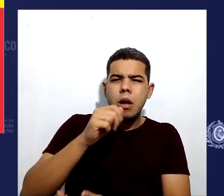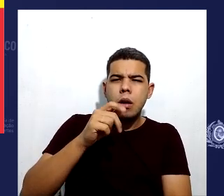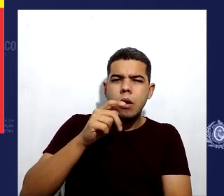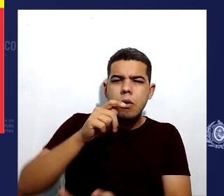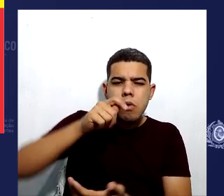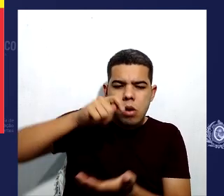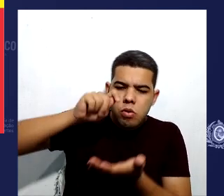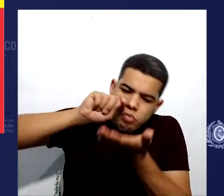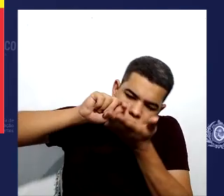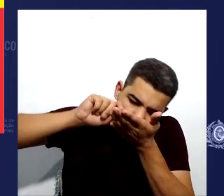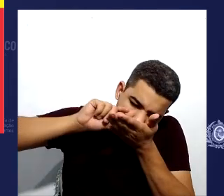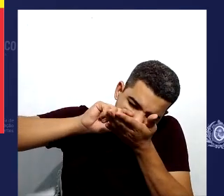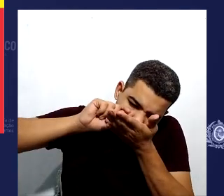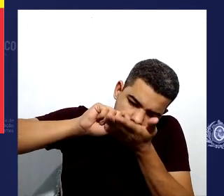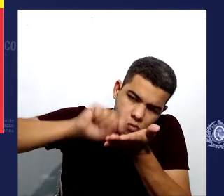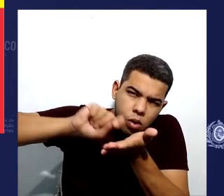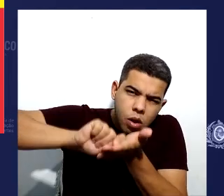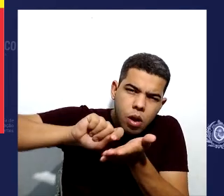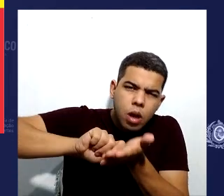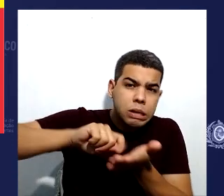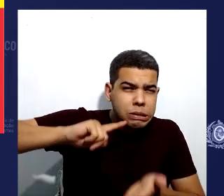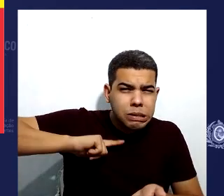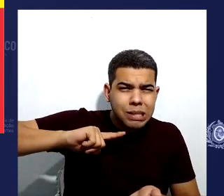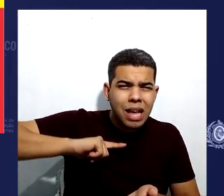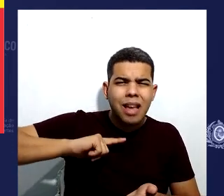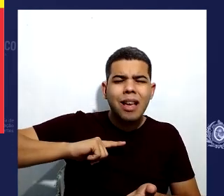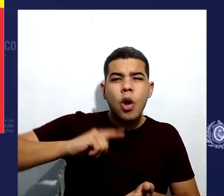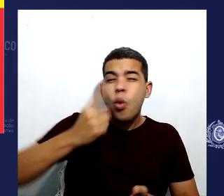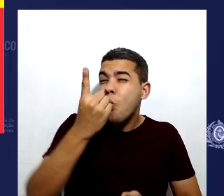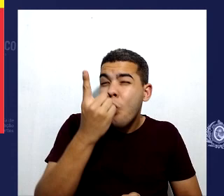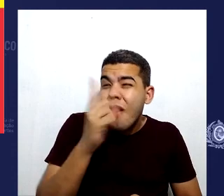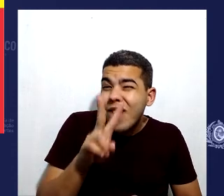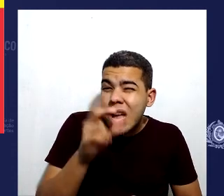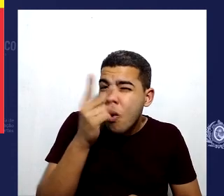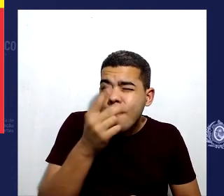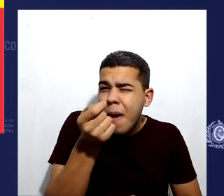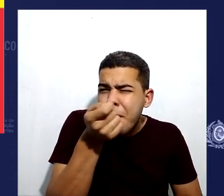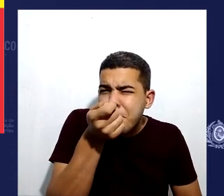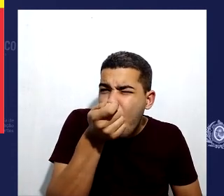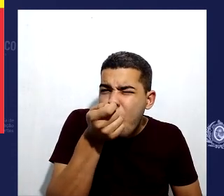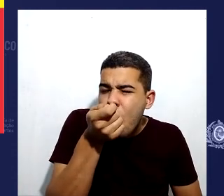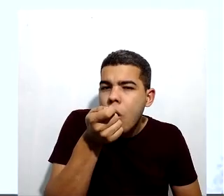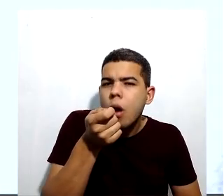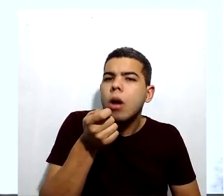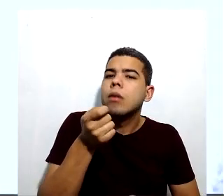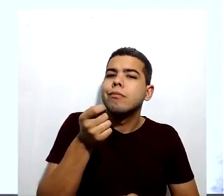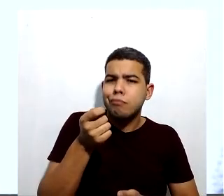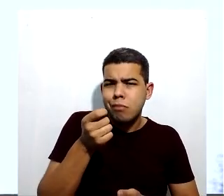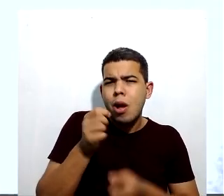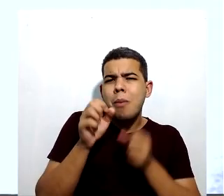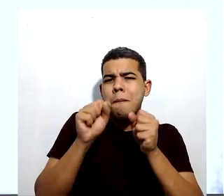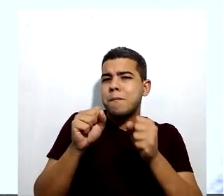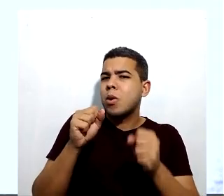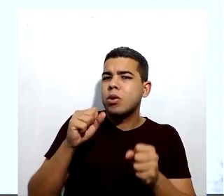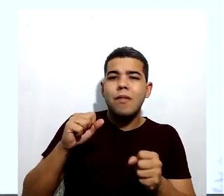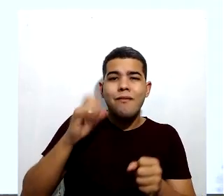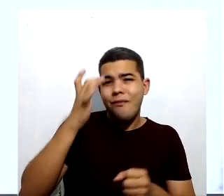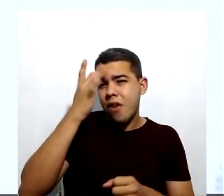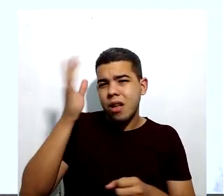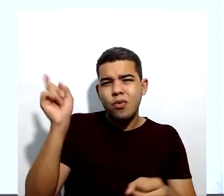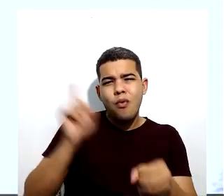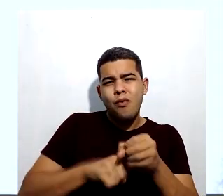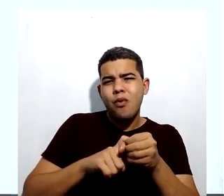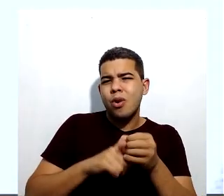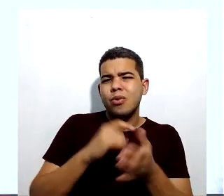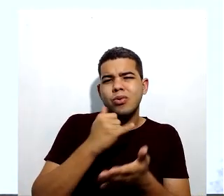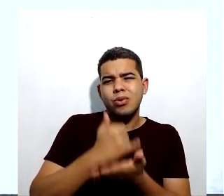de substâncias que caso eles voltem a experimentá-las. Então, um dependente químico que largou